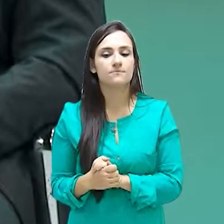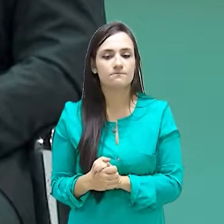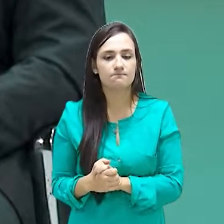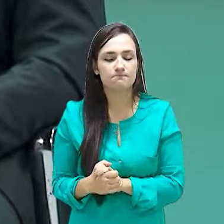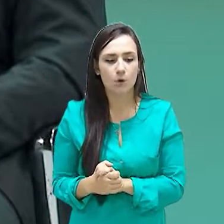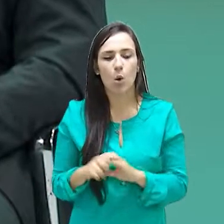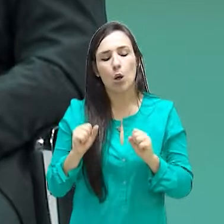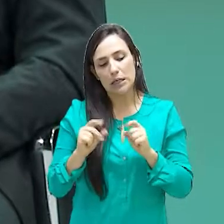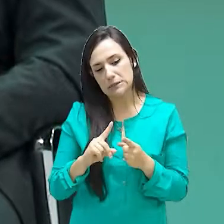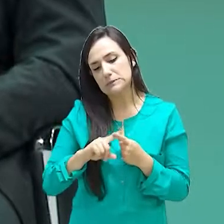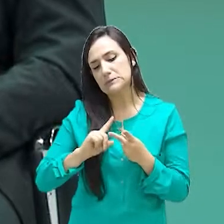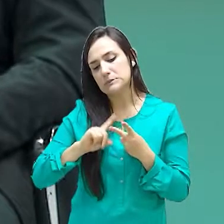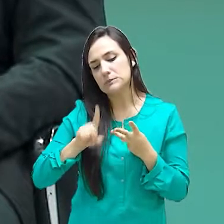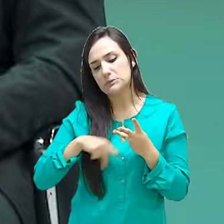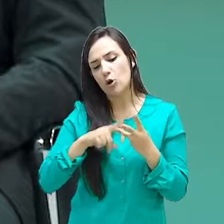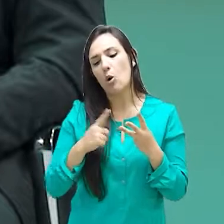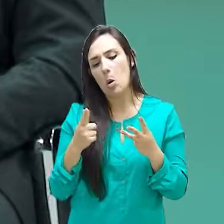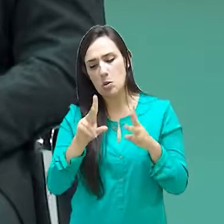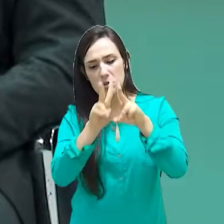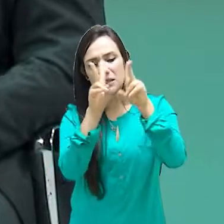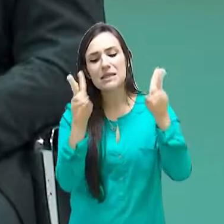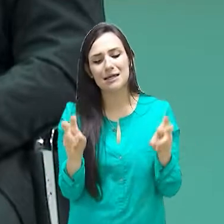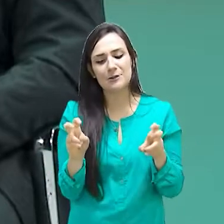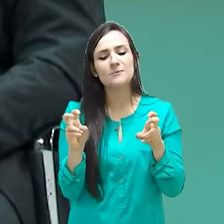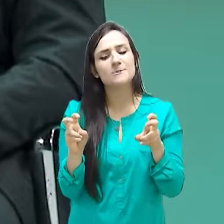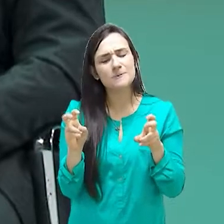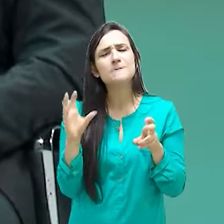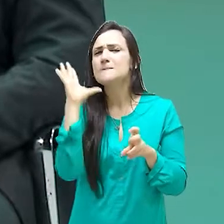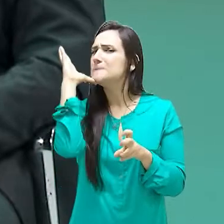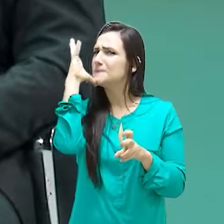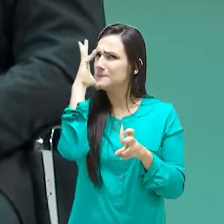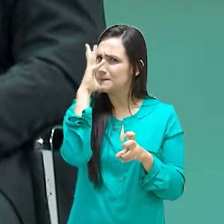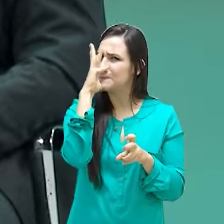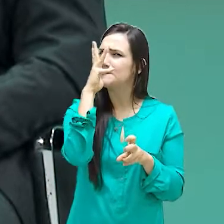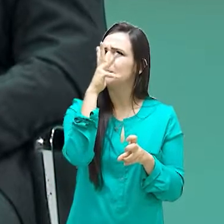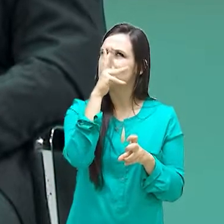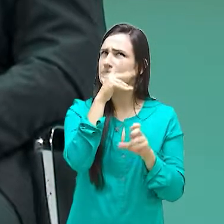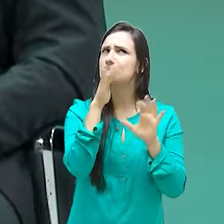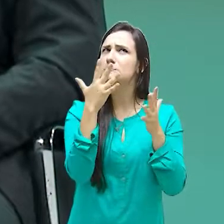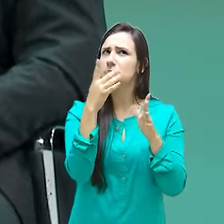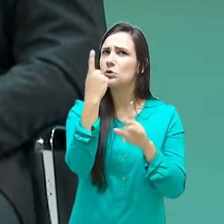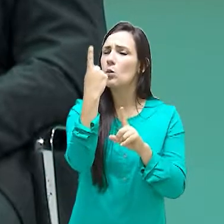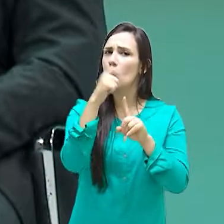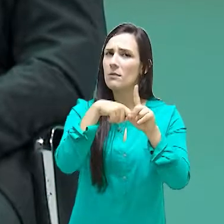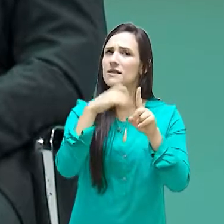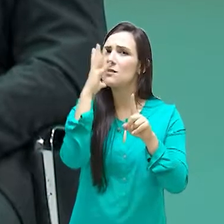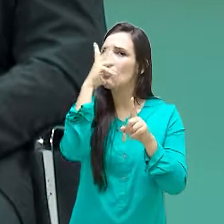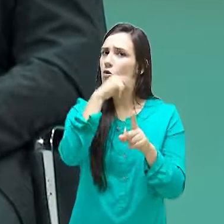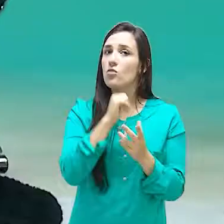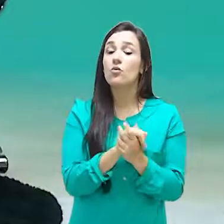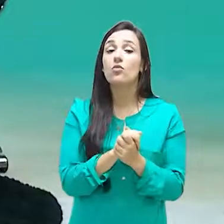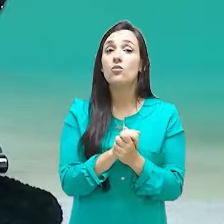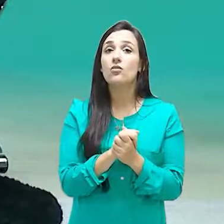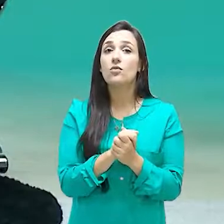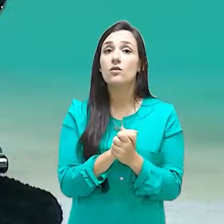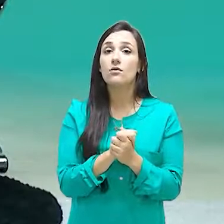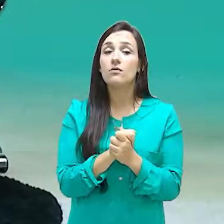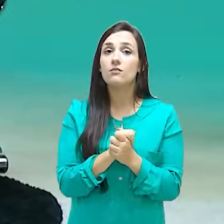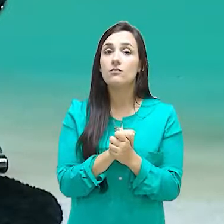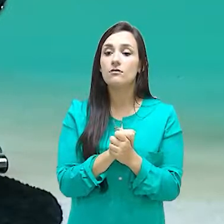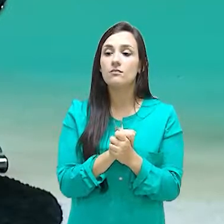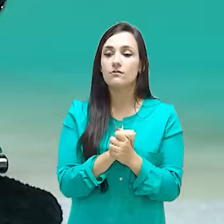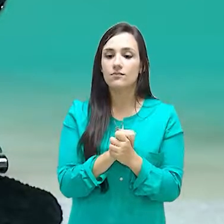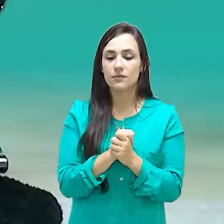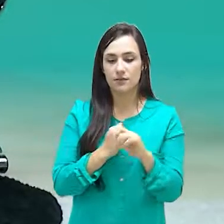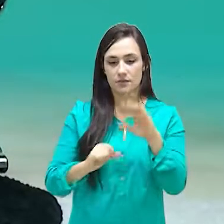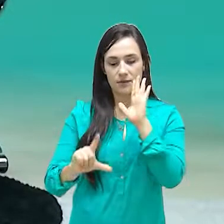Outro tema que demandou um trabalho demorado, vamos dizer, demoramos em torno de 1 mês e pouco para terminar, foi a de